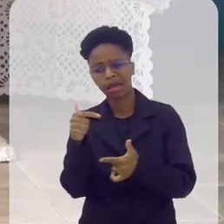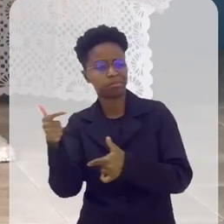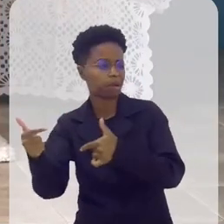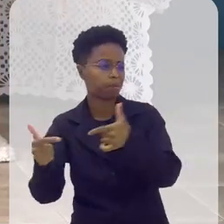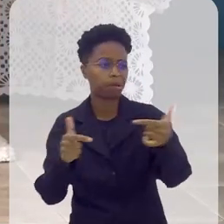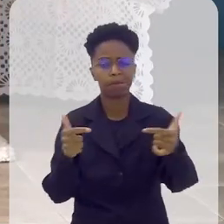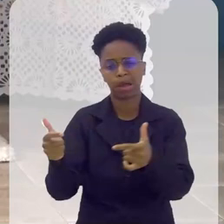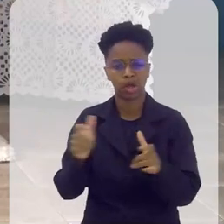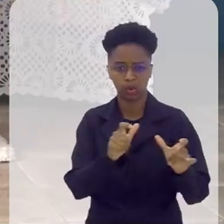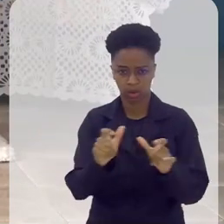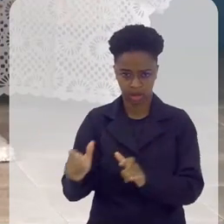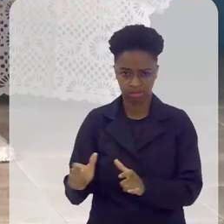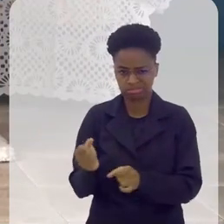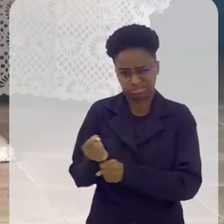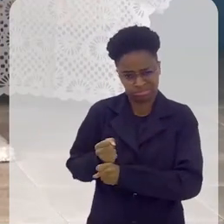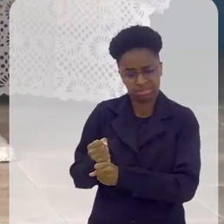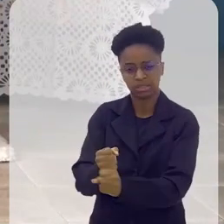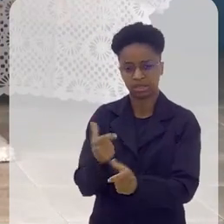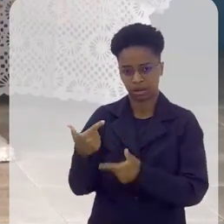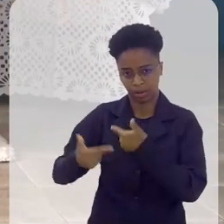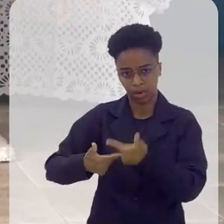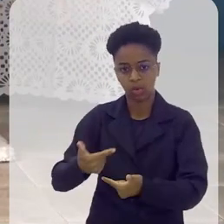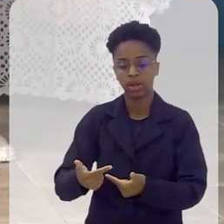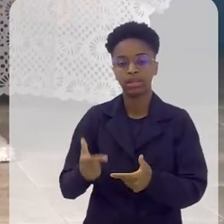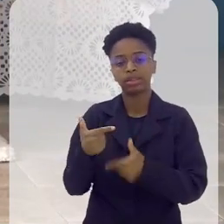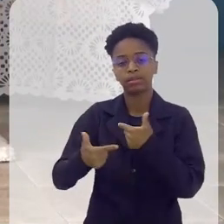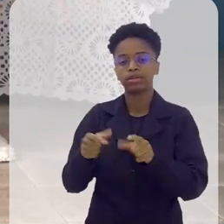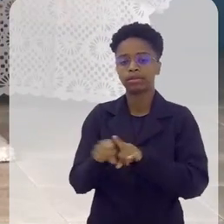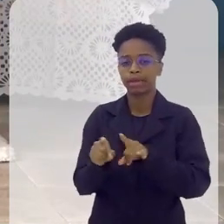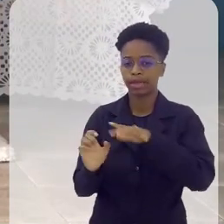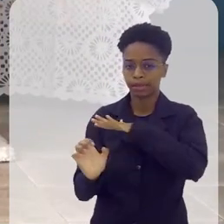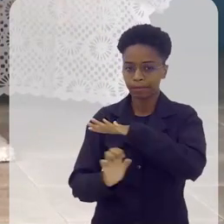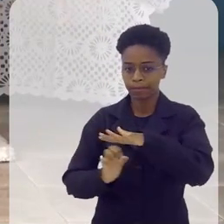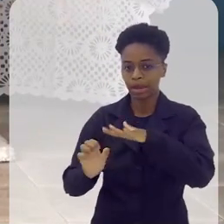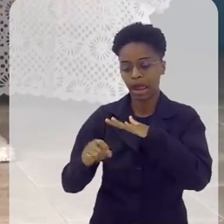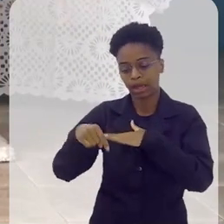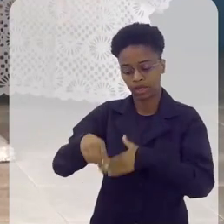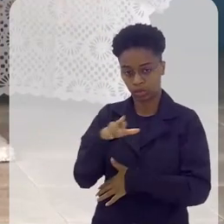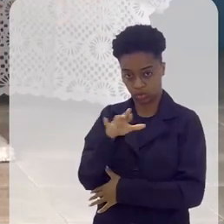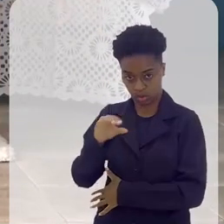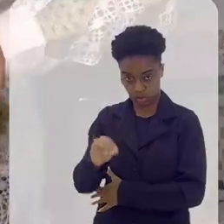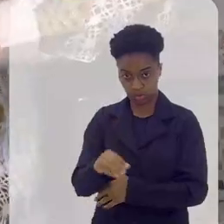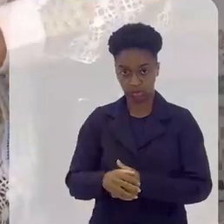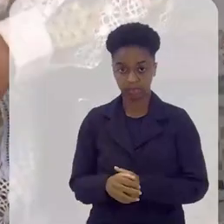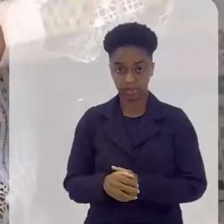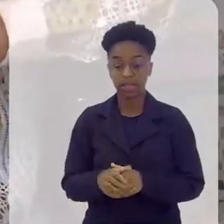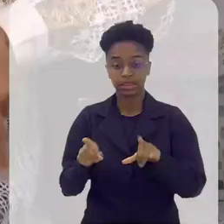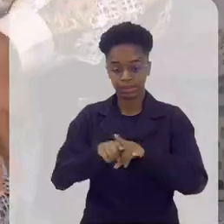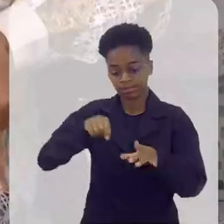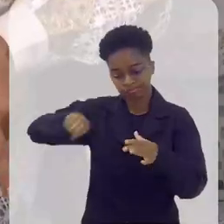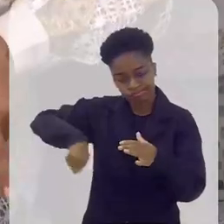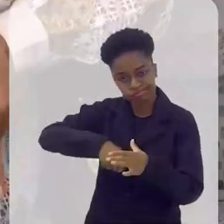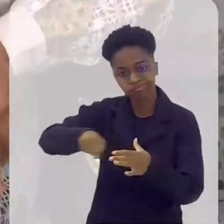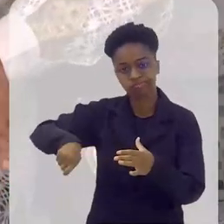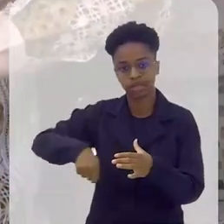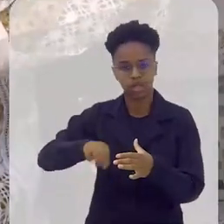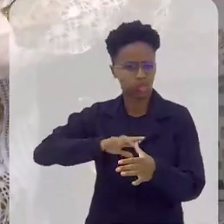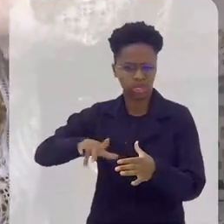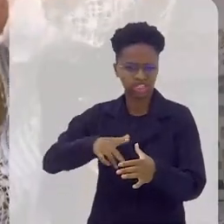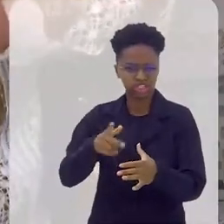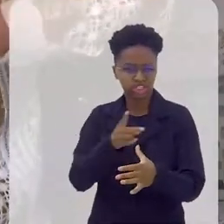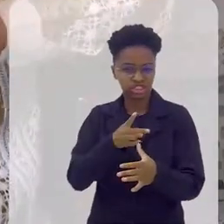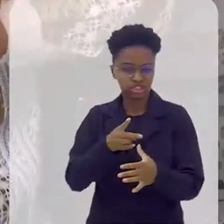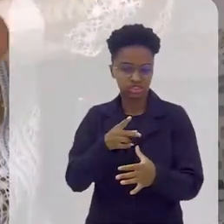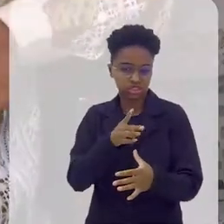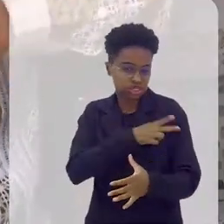fora. Ela trabalhou muitos anos fora. Trabalhou numa das empresas dos Matarazzos aqui no Rio e ela era cozinheira. Não